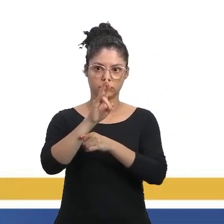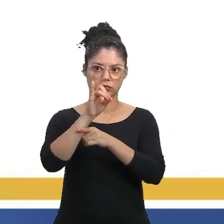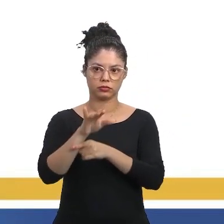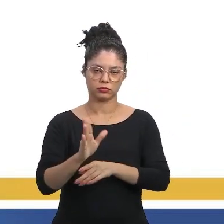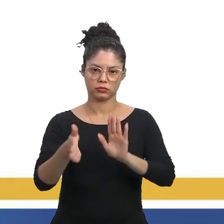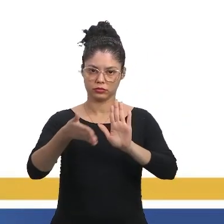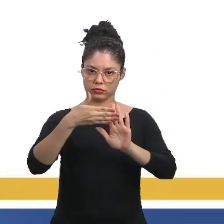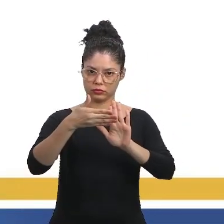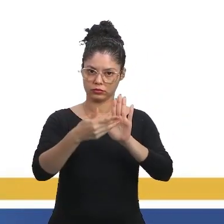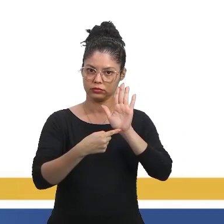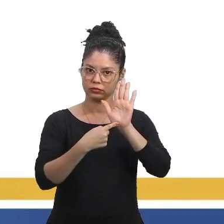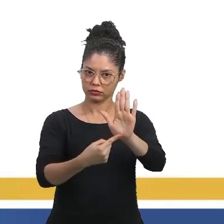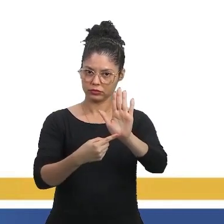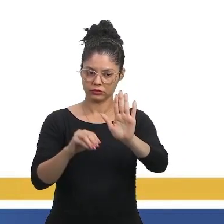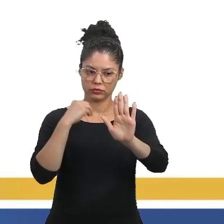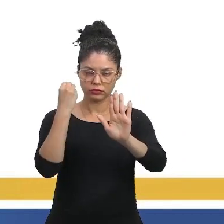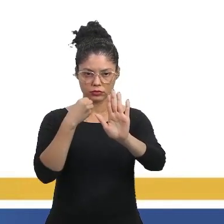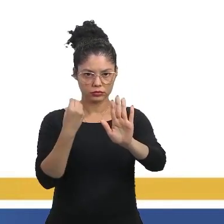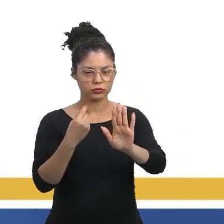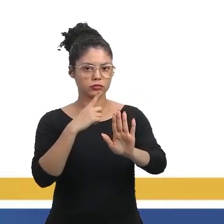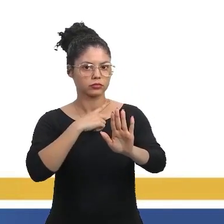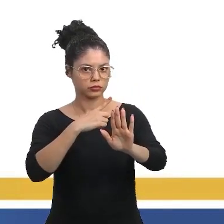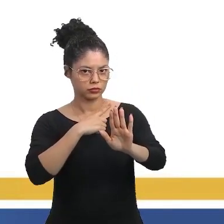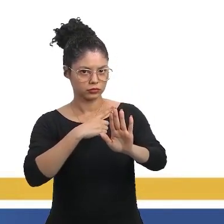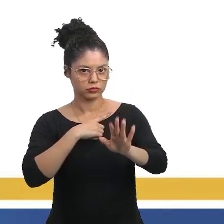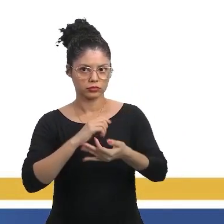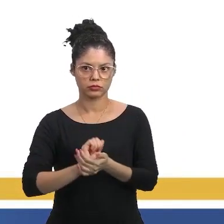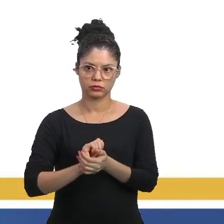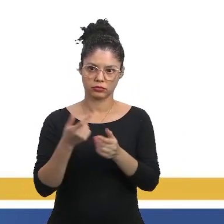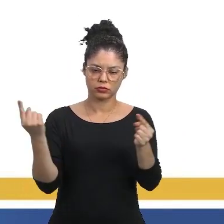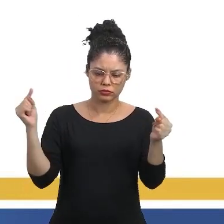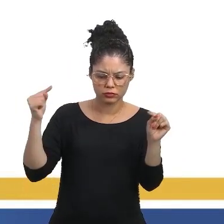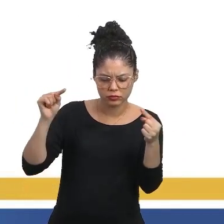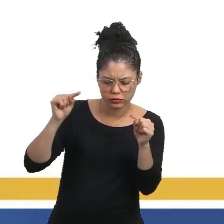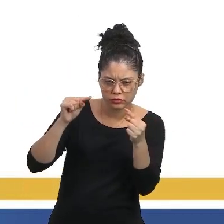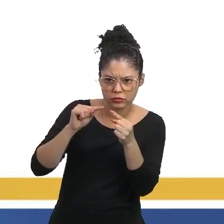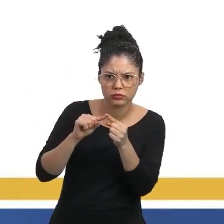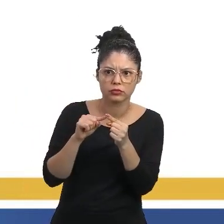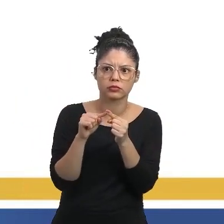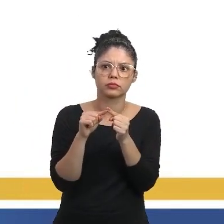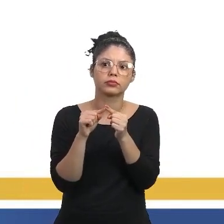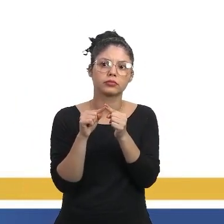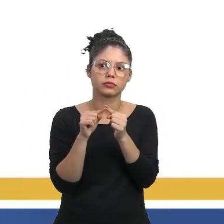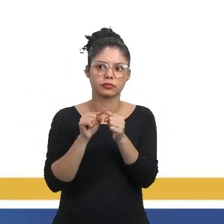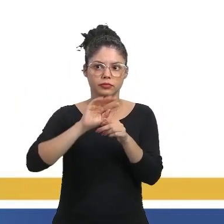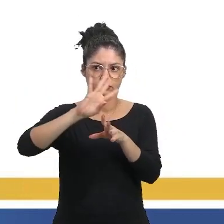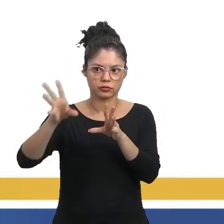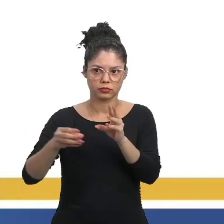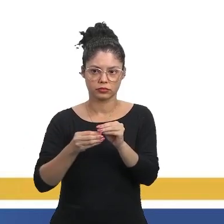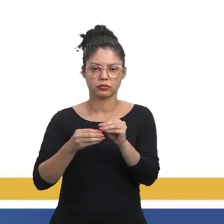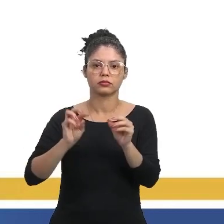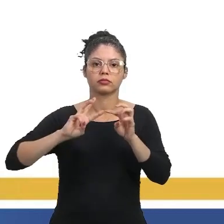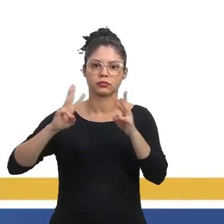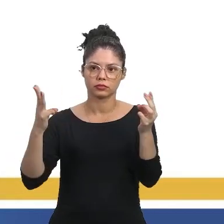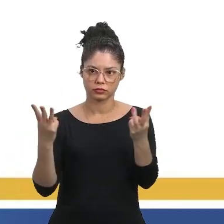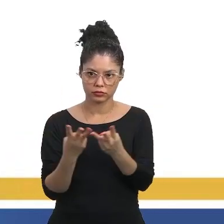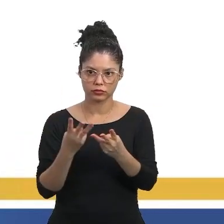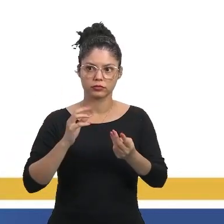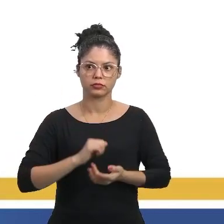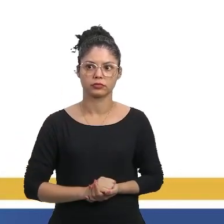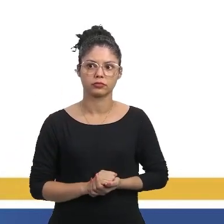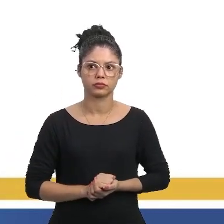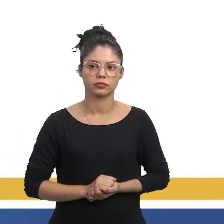provou por meio de experimentos que existem partículas muito próximas com relação à massa aos